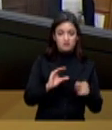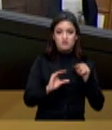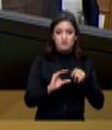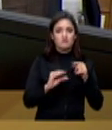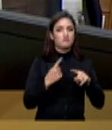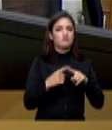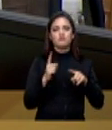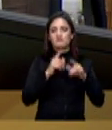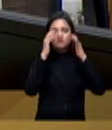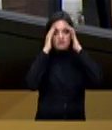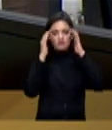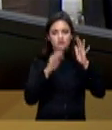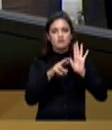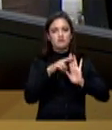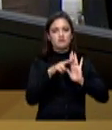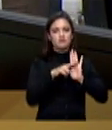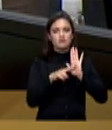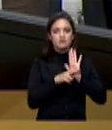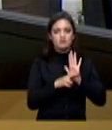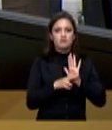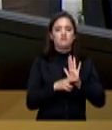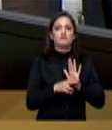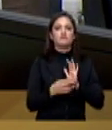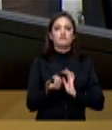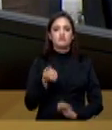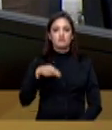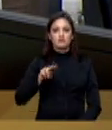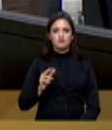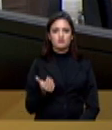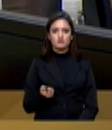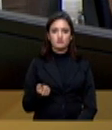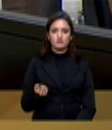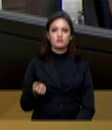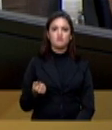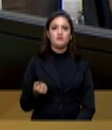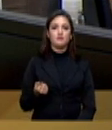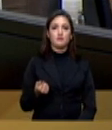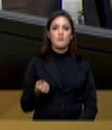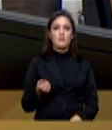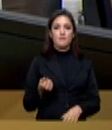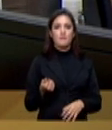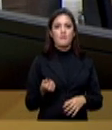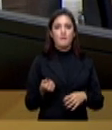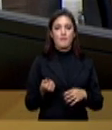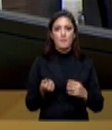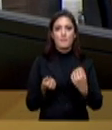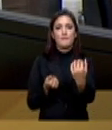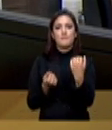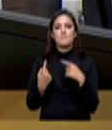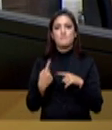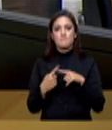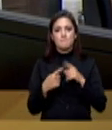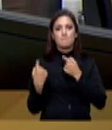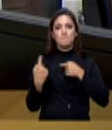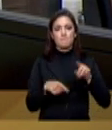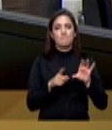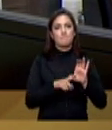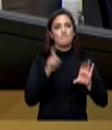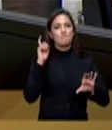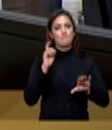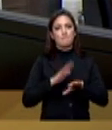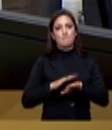das normas divas da agência reguladora da Ana diante da ofensa a autonomia dos entes Federados